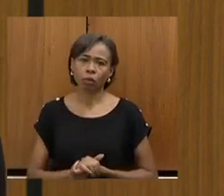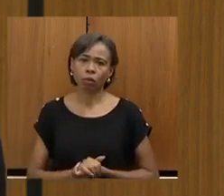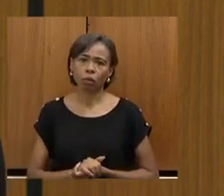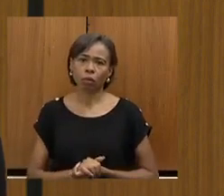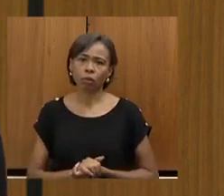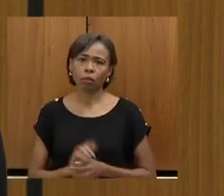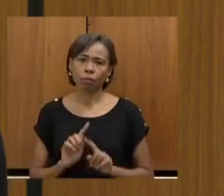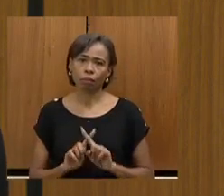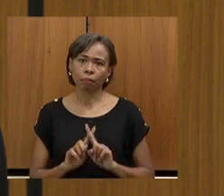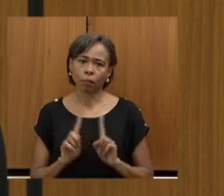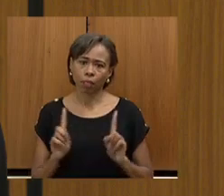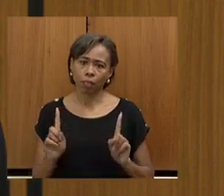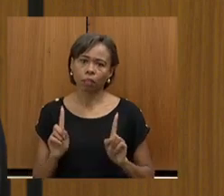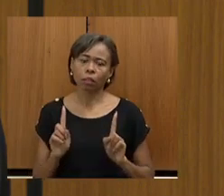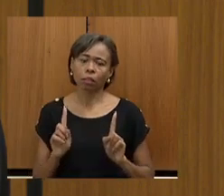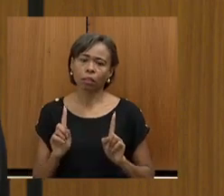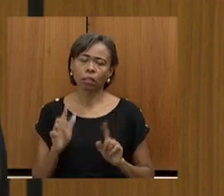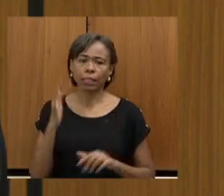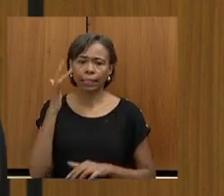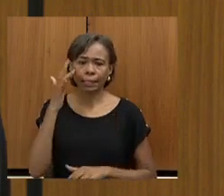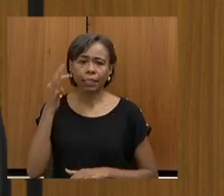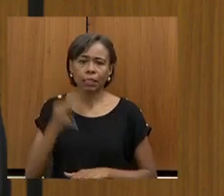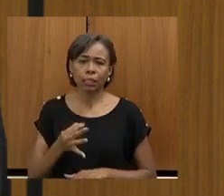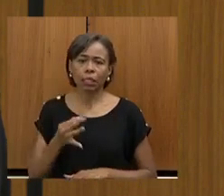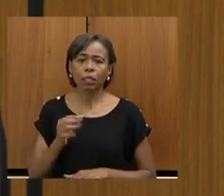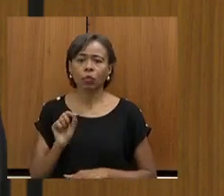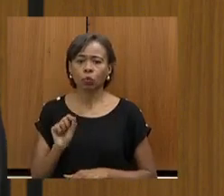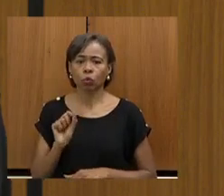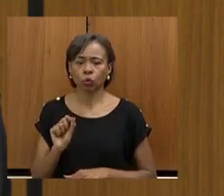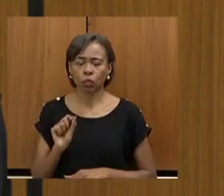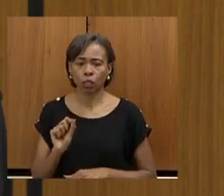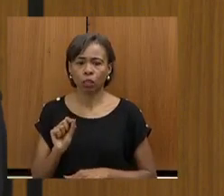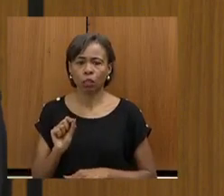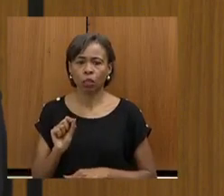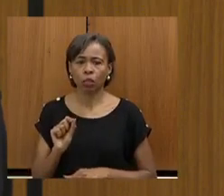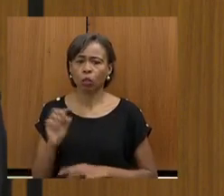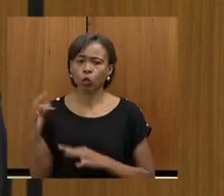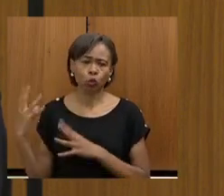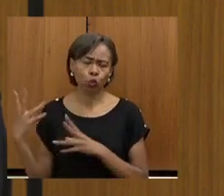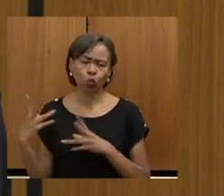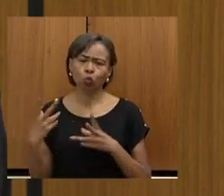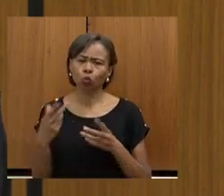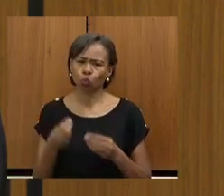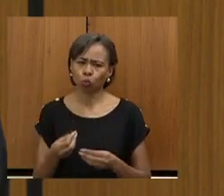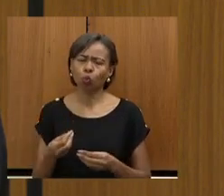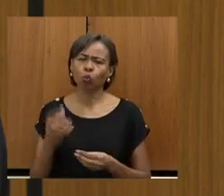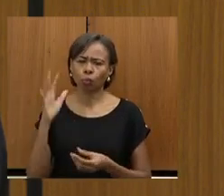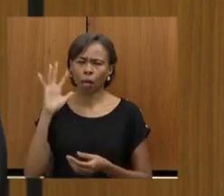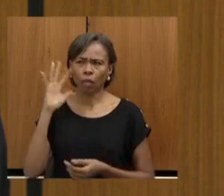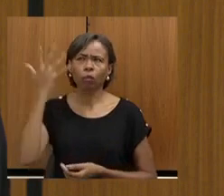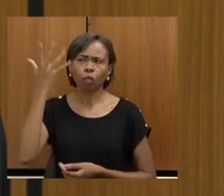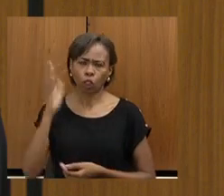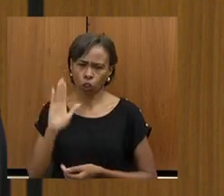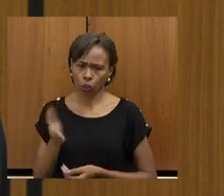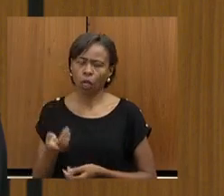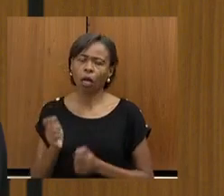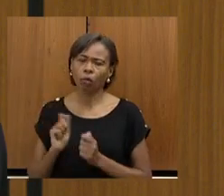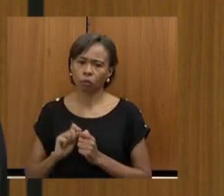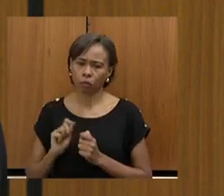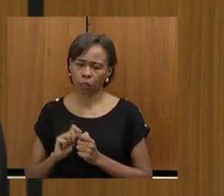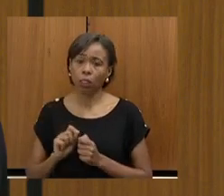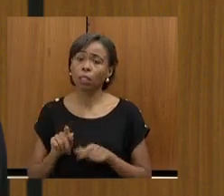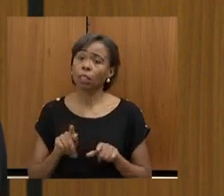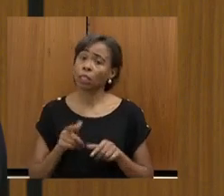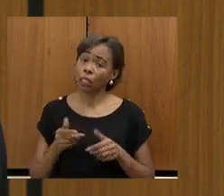estamos certos que tudo que poderia ter sido feito foi feito e está sendo feito até